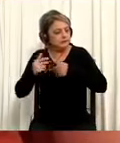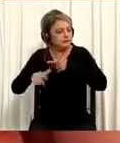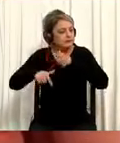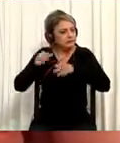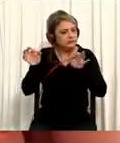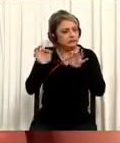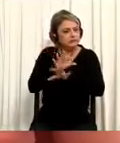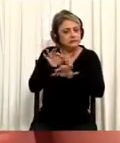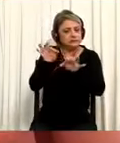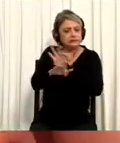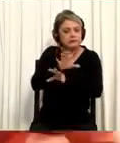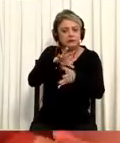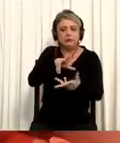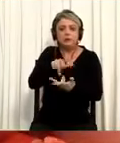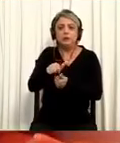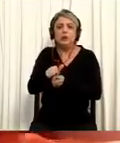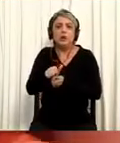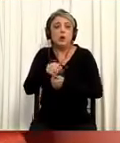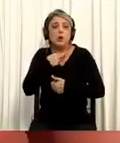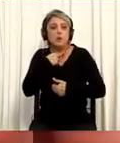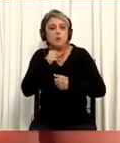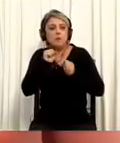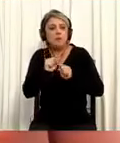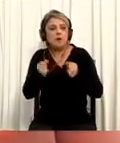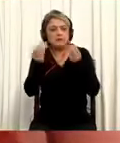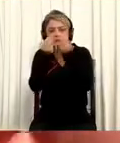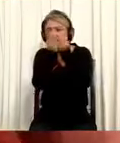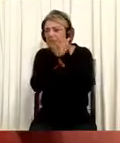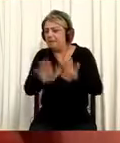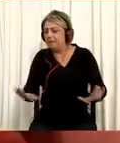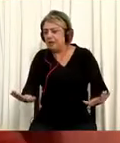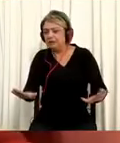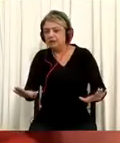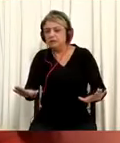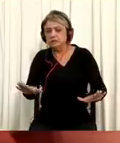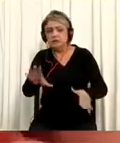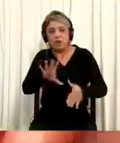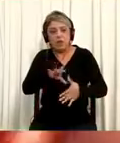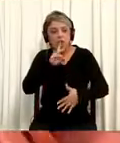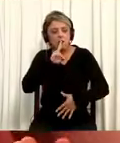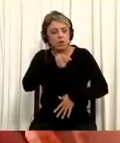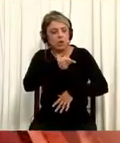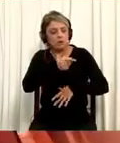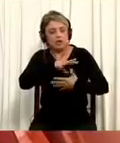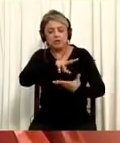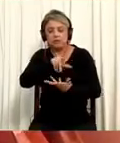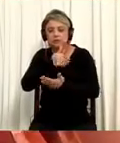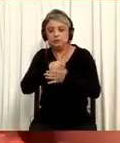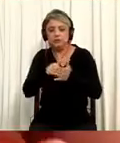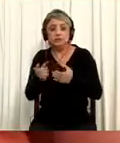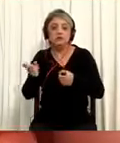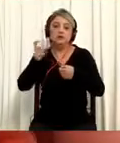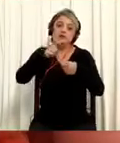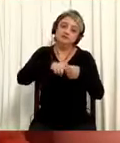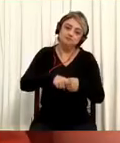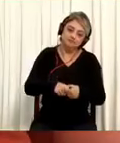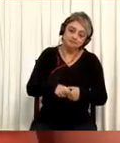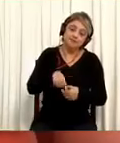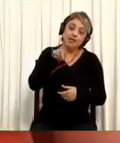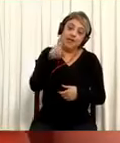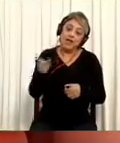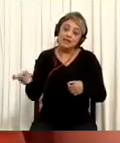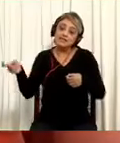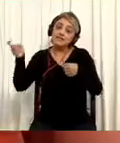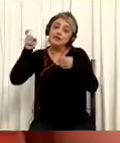planeta como se ele pudesse destruir tudo, como se ele dominasse tudo e não tivesse o retorno, né? Esse